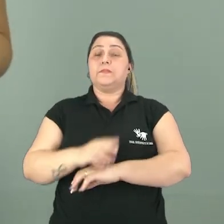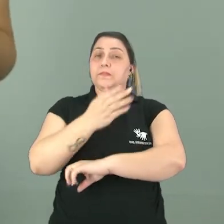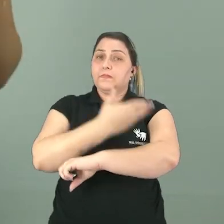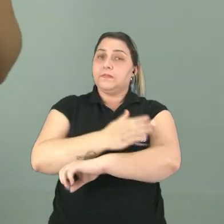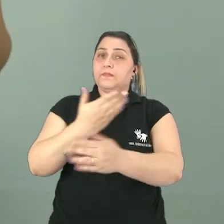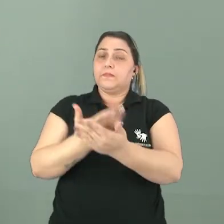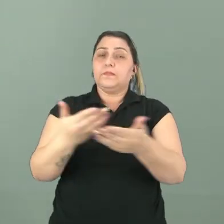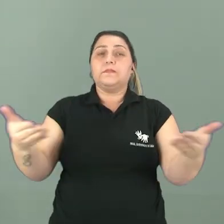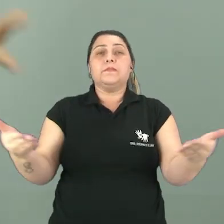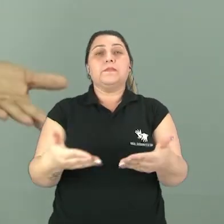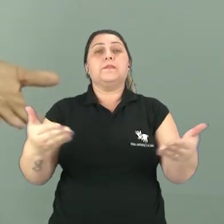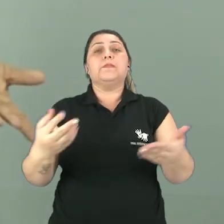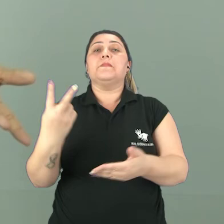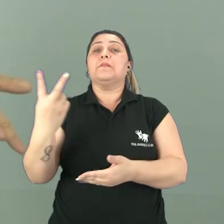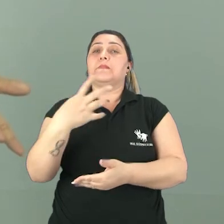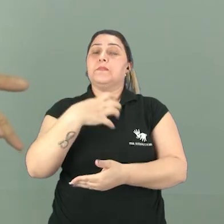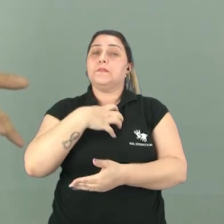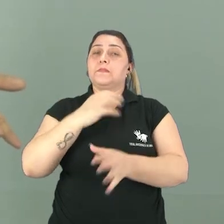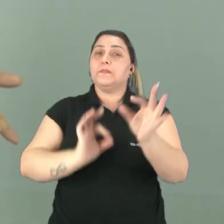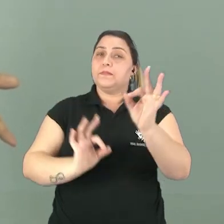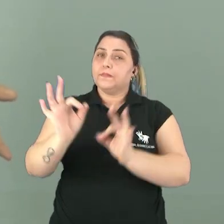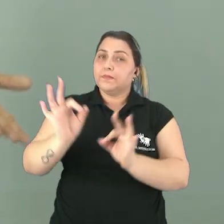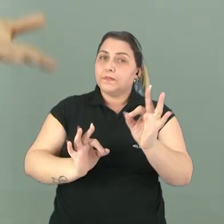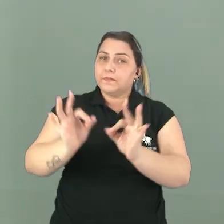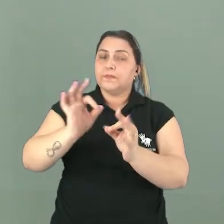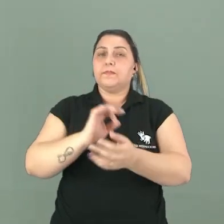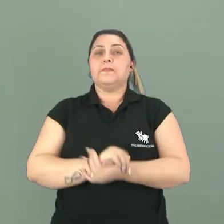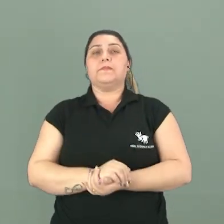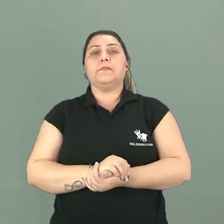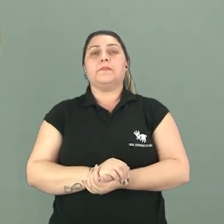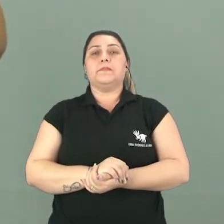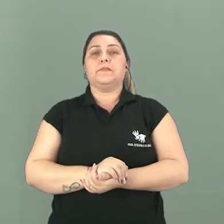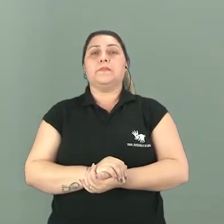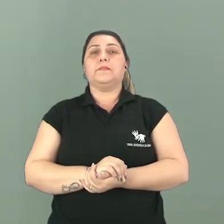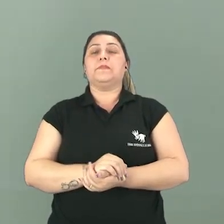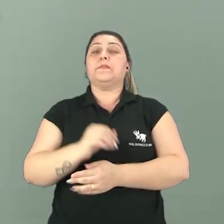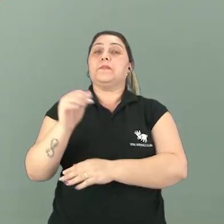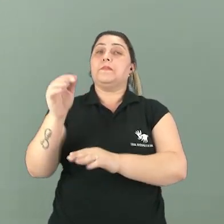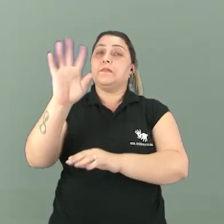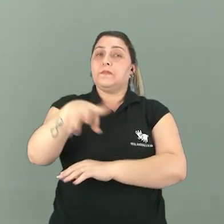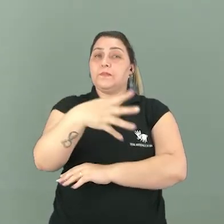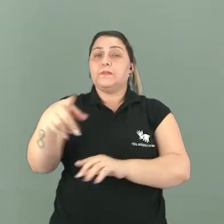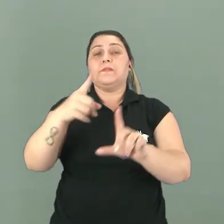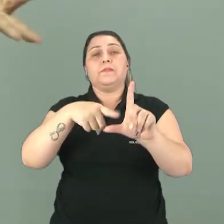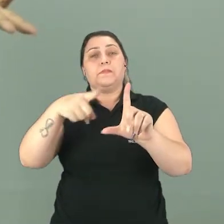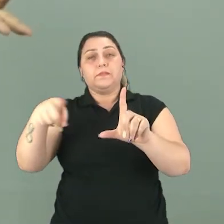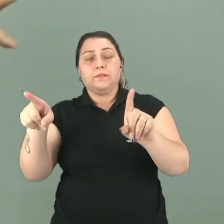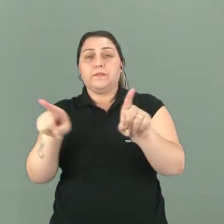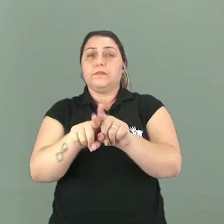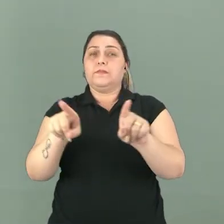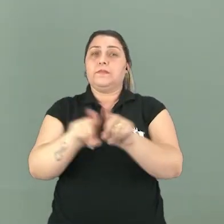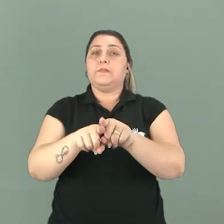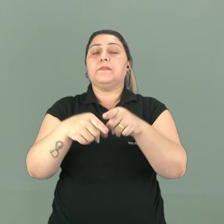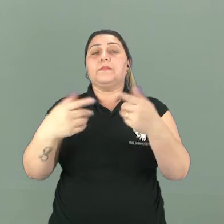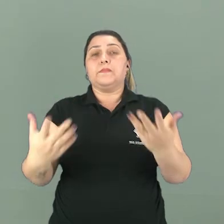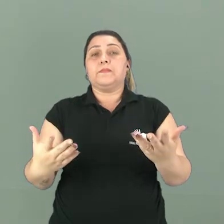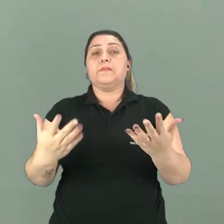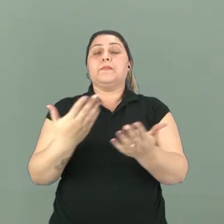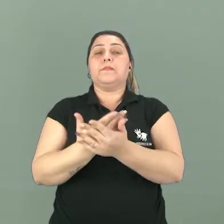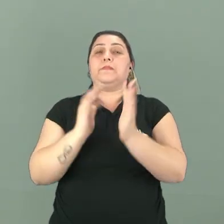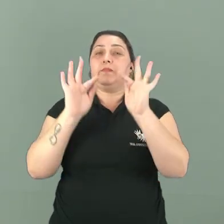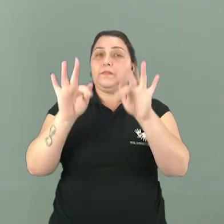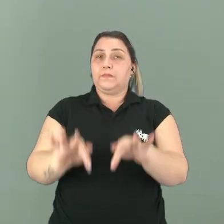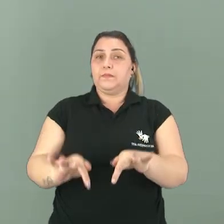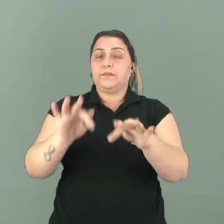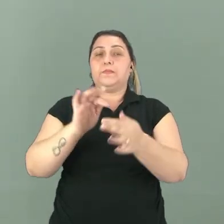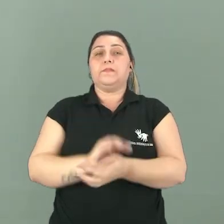na aula de hoje, as 2 formas de organização, não é mesmo? Tanto em tabelas como em gráficos. E é isso, turminha, nossa aula está